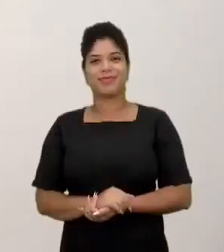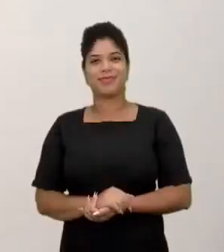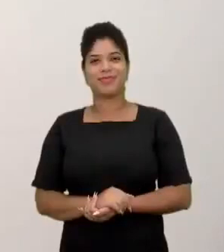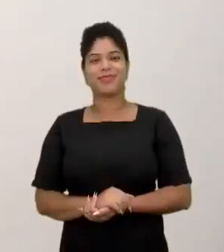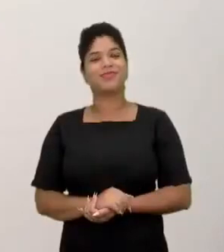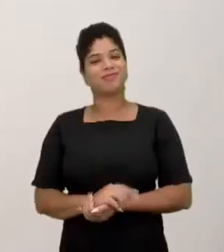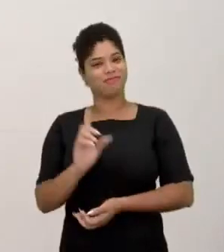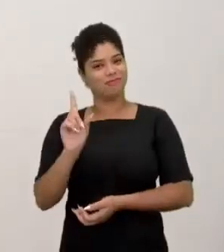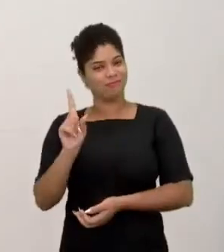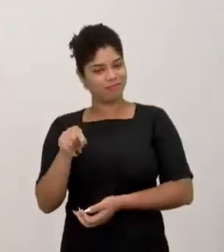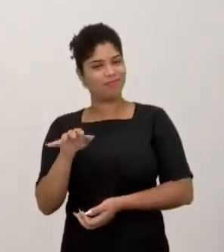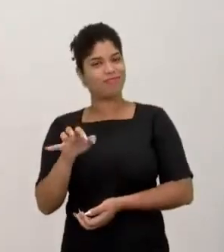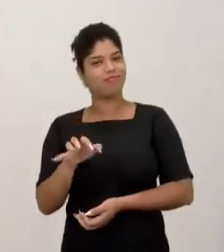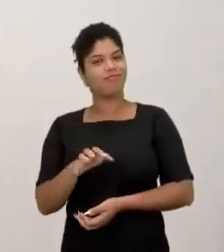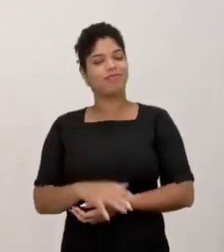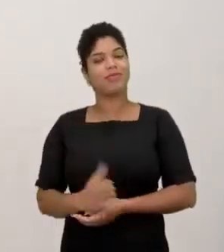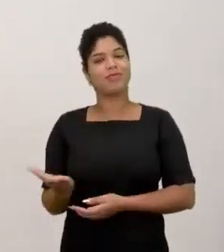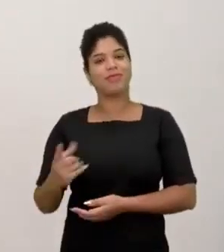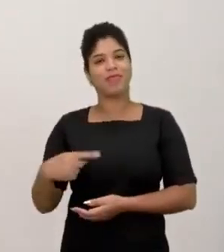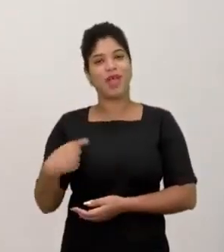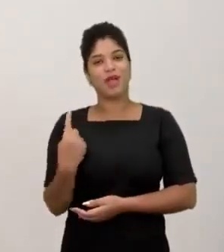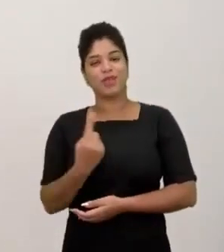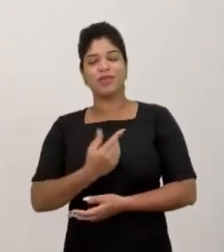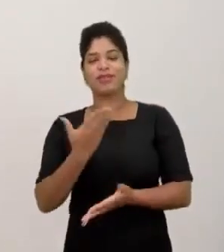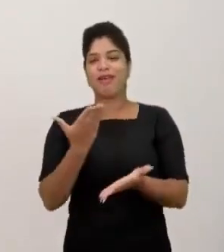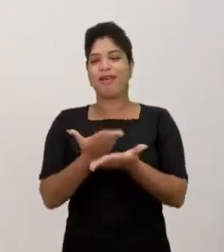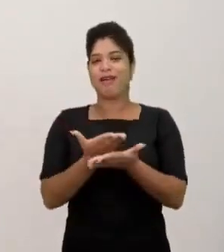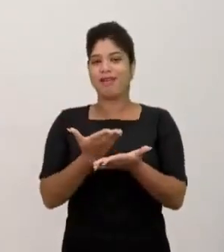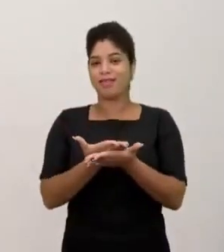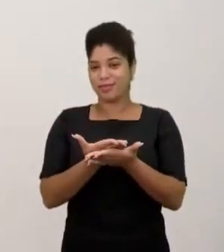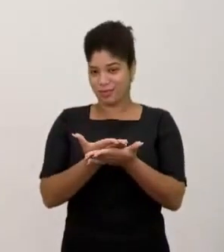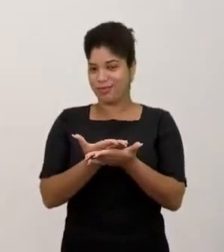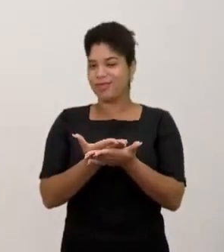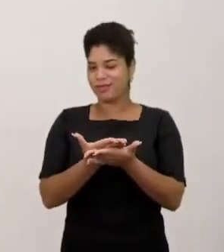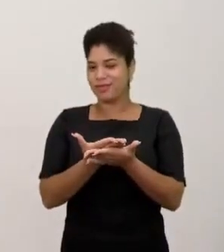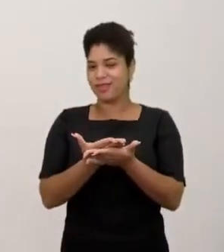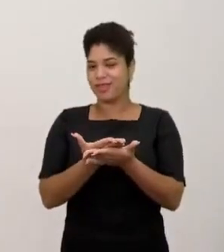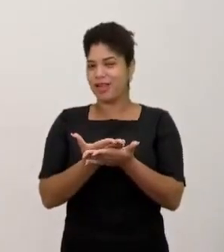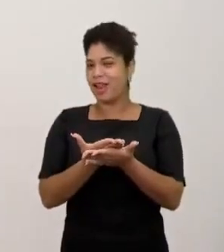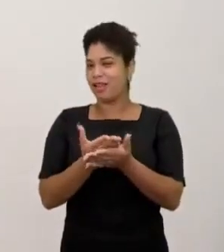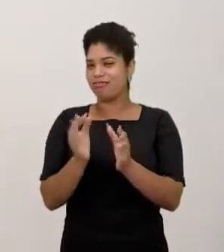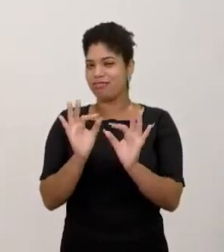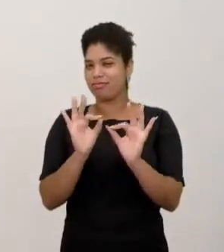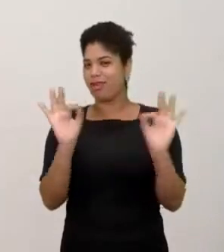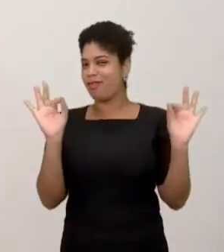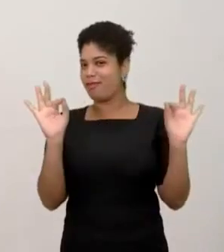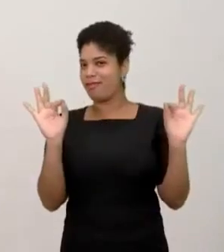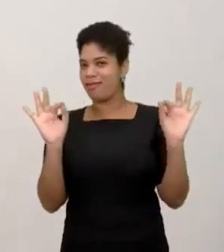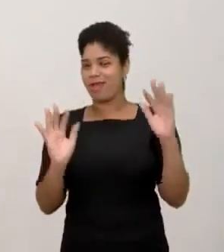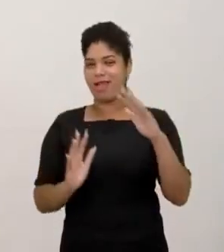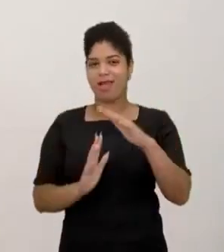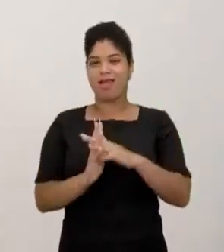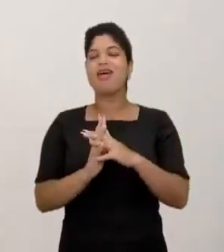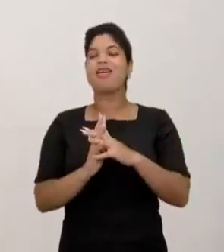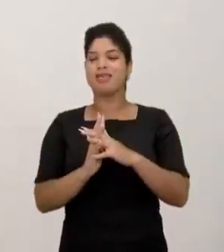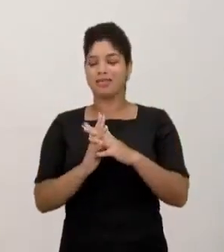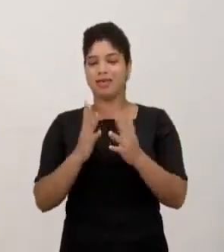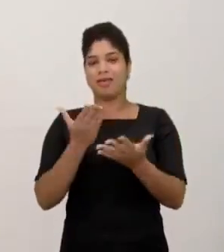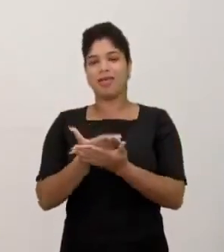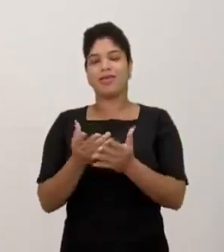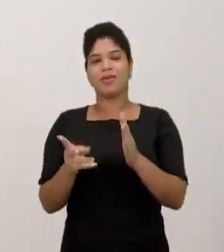É isso aí. Agora estamos aqui para uma aula, aliás, uma super aula, uma mega aula